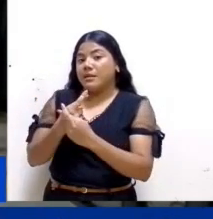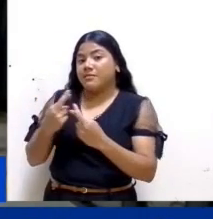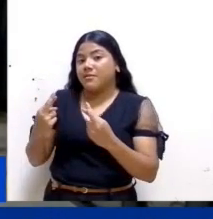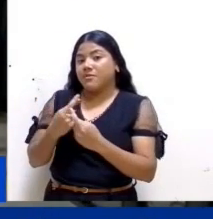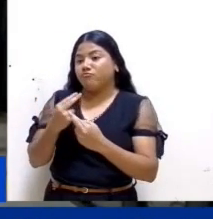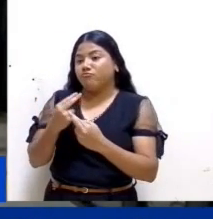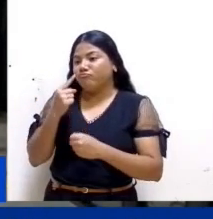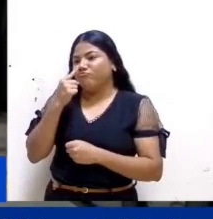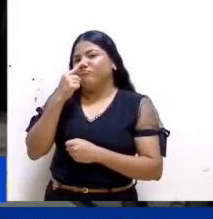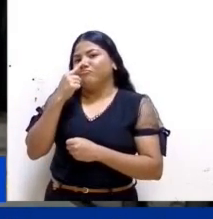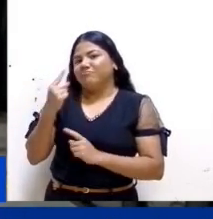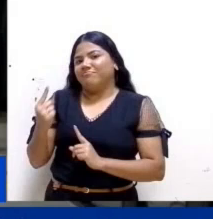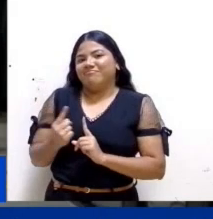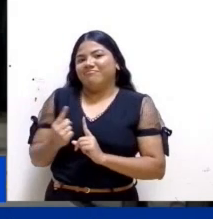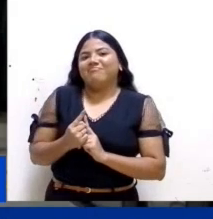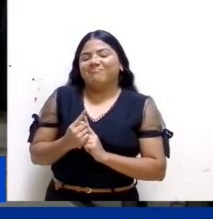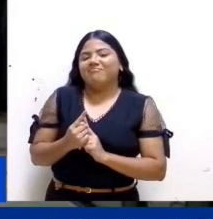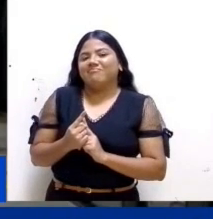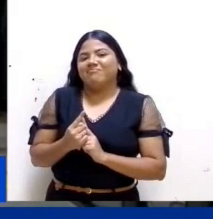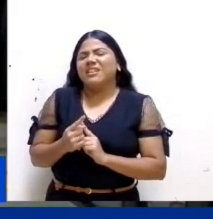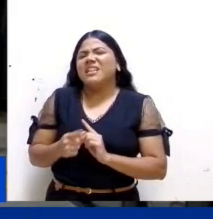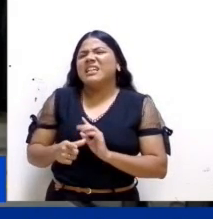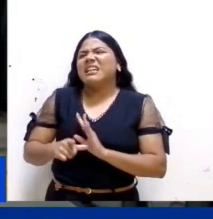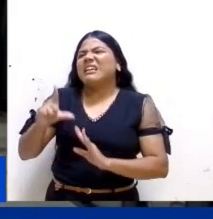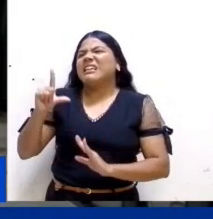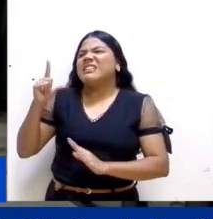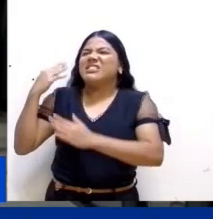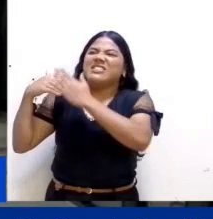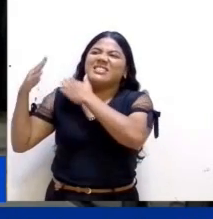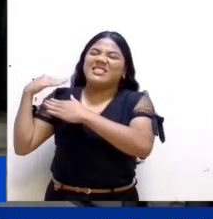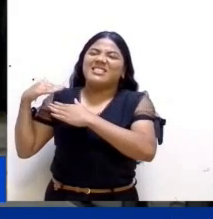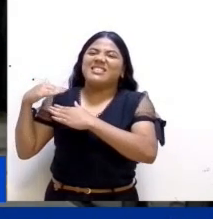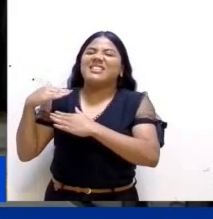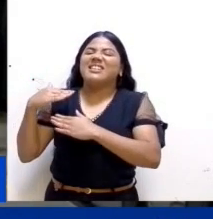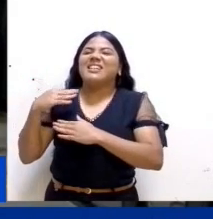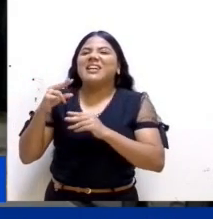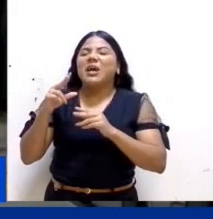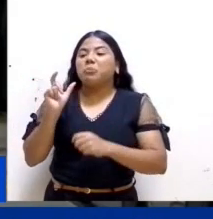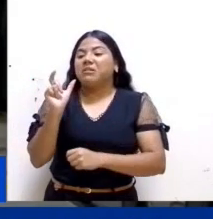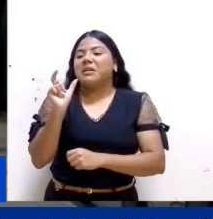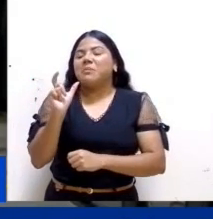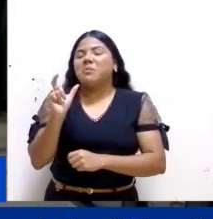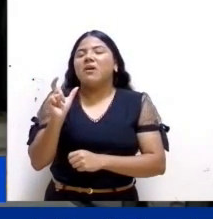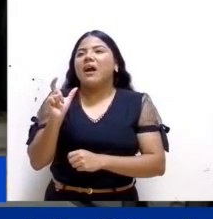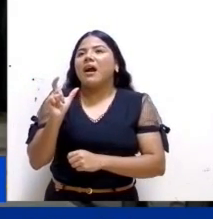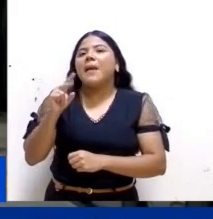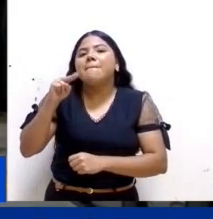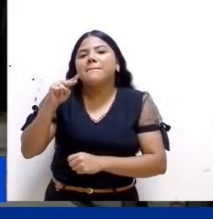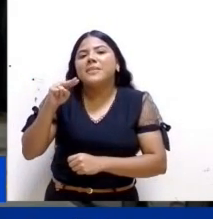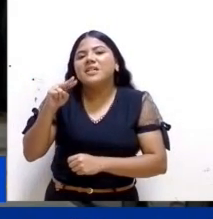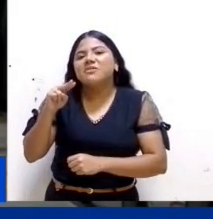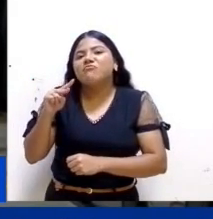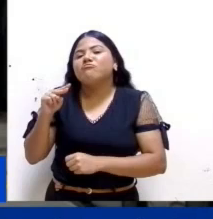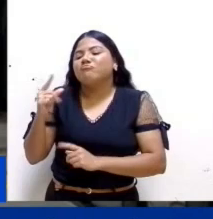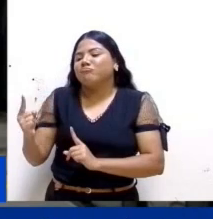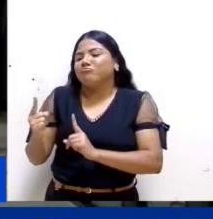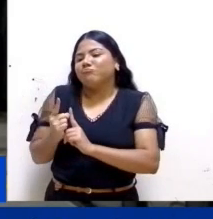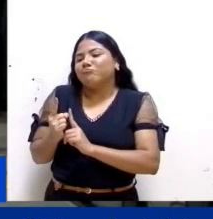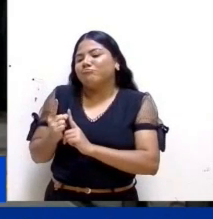Antigamente a gente chamava irmão de criação. Ah, meu irmão de criação. Não tem meu sangue mesmo, eu vou casar com ele. Não, é teu